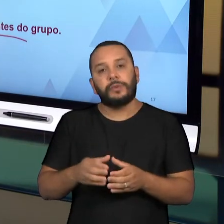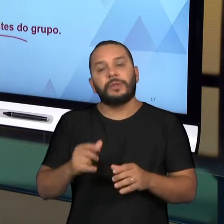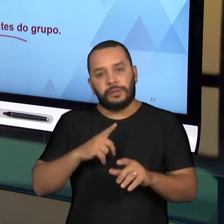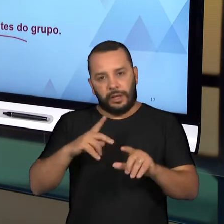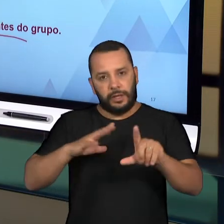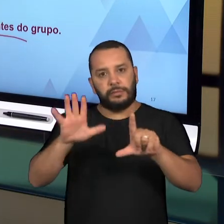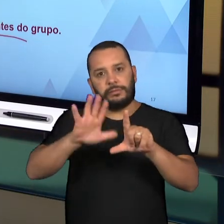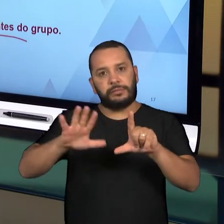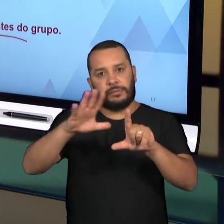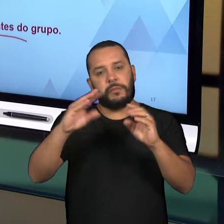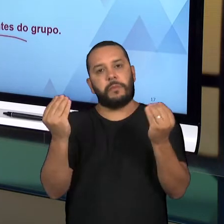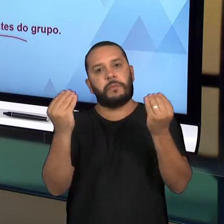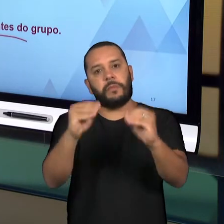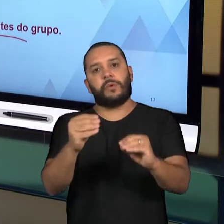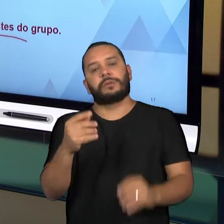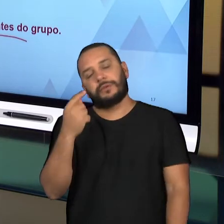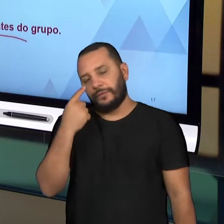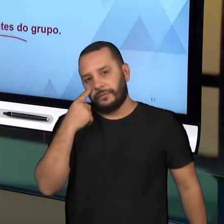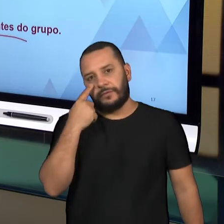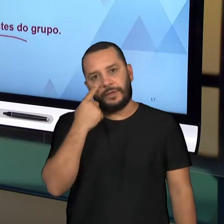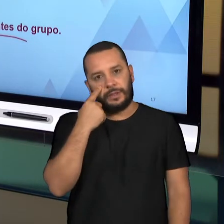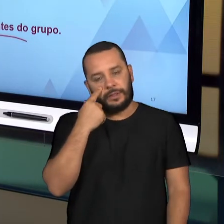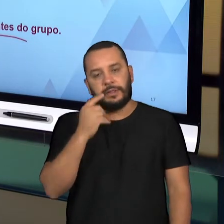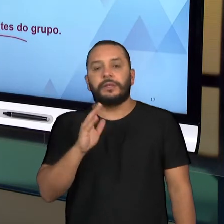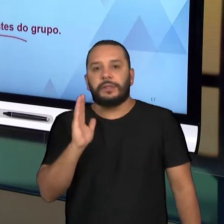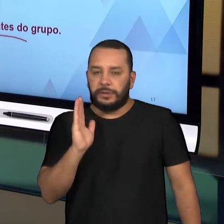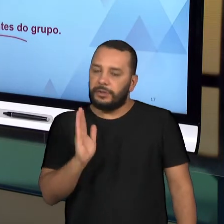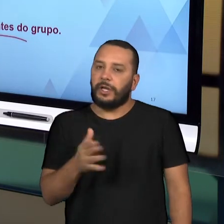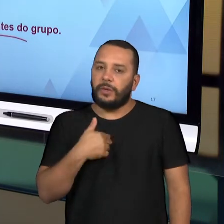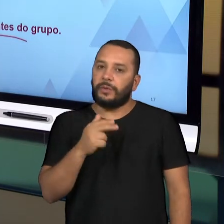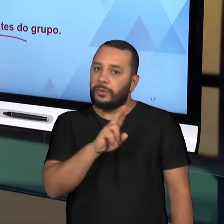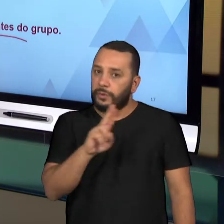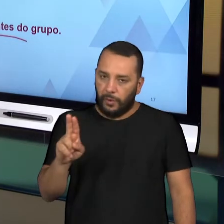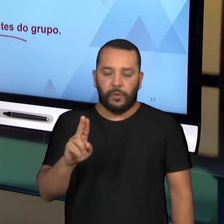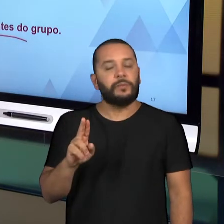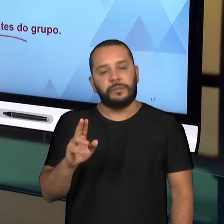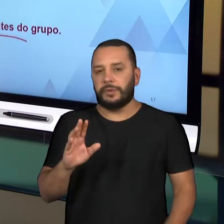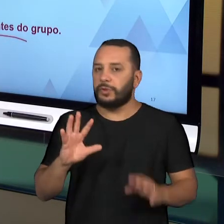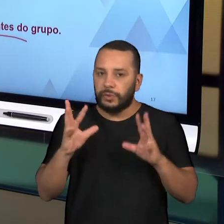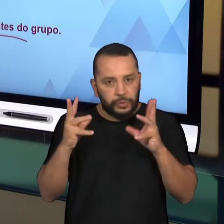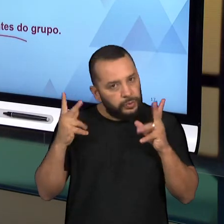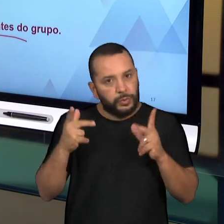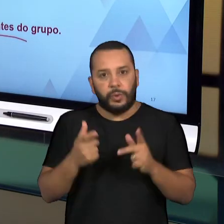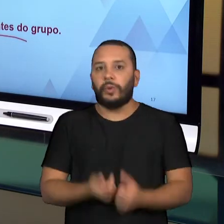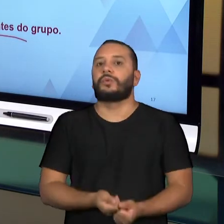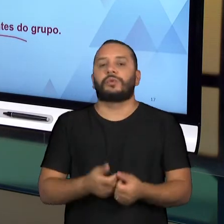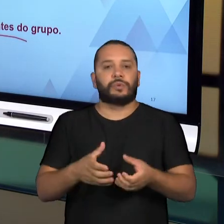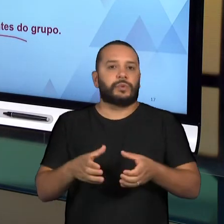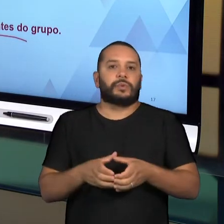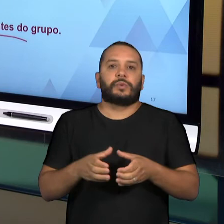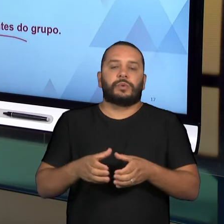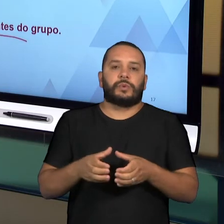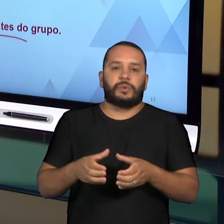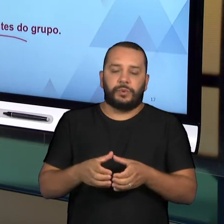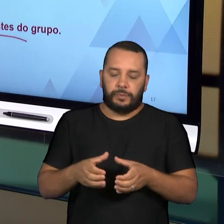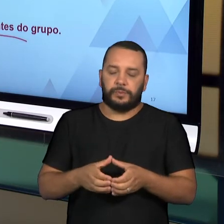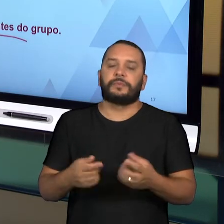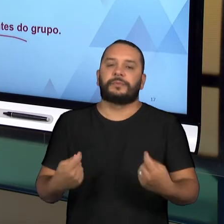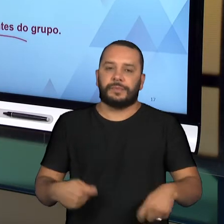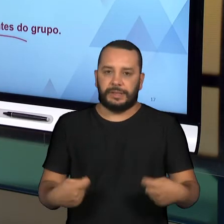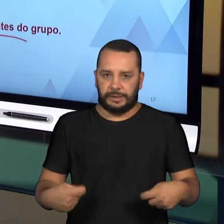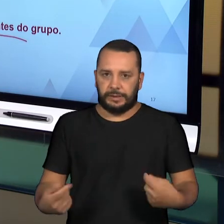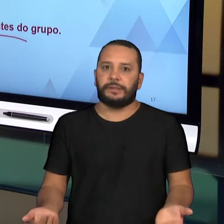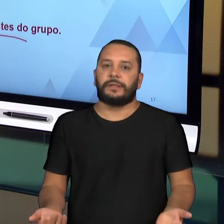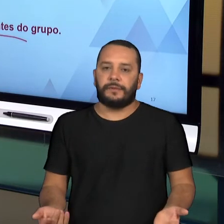virtual e daí a gente vê o nome do aluno que postou mas não vê o nome de tu o que faziam parte daquele grupo